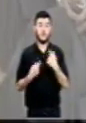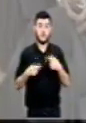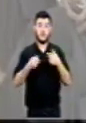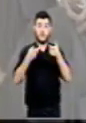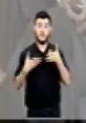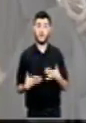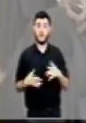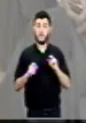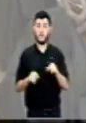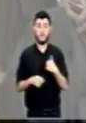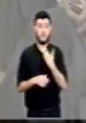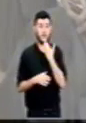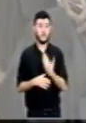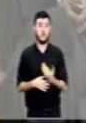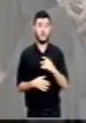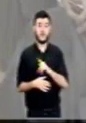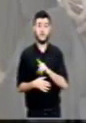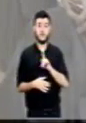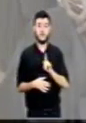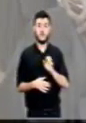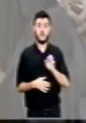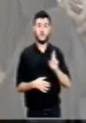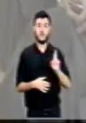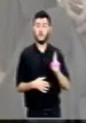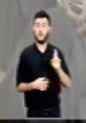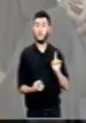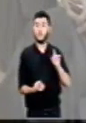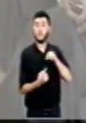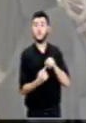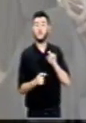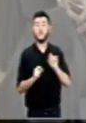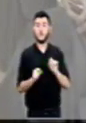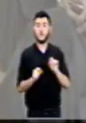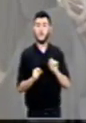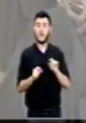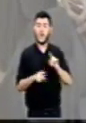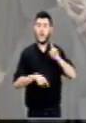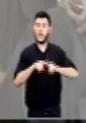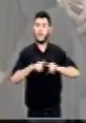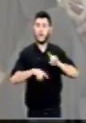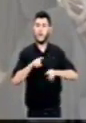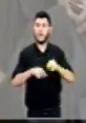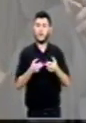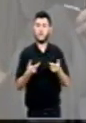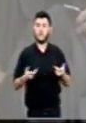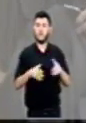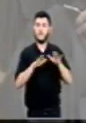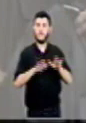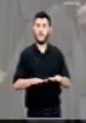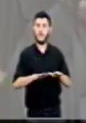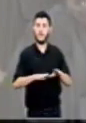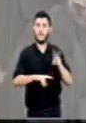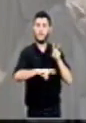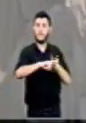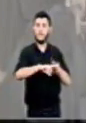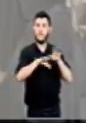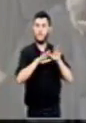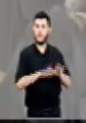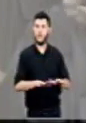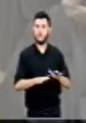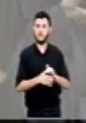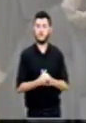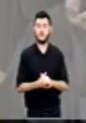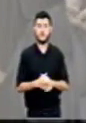o pedido da Procuradoria-Geral da República para que sejam mantidos apreendidos esses equipamentos. No nosso entendimento, o fato